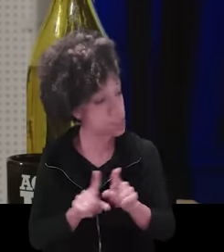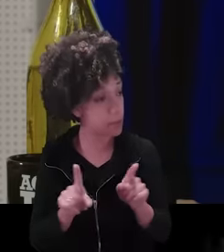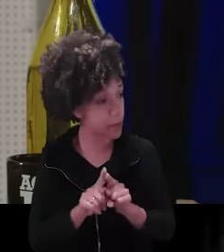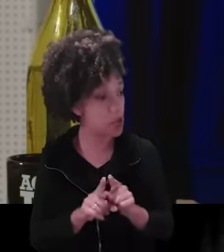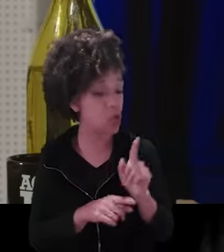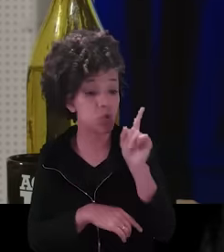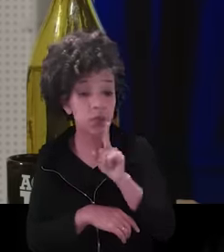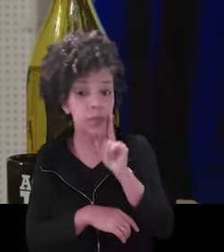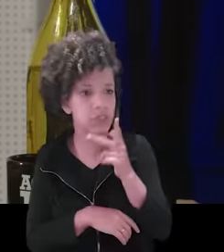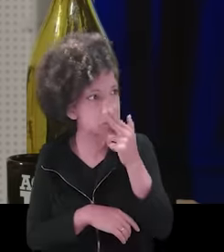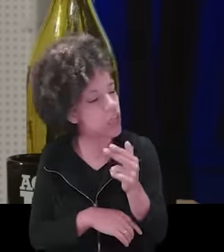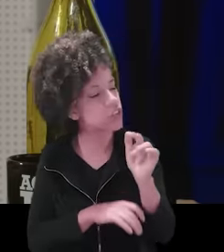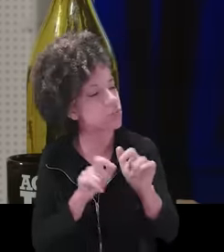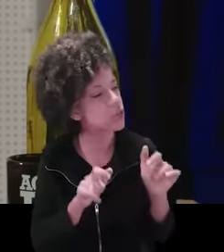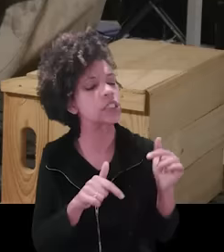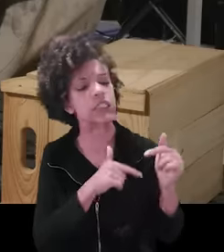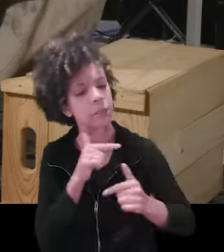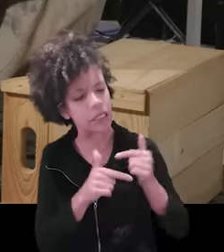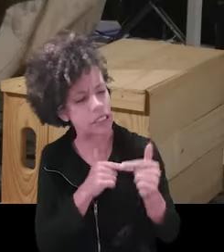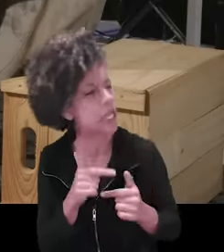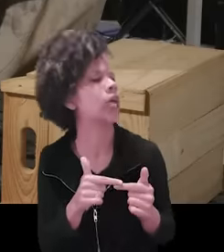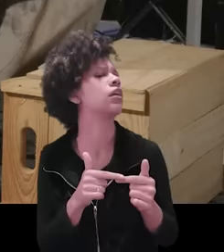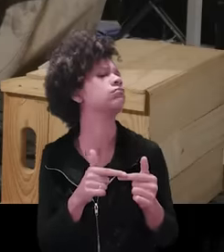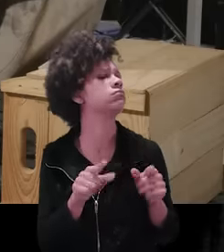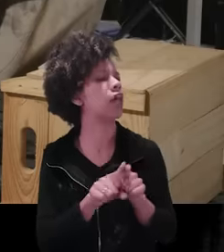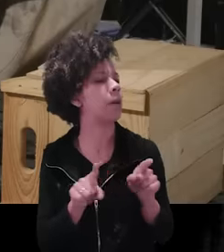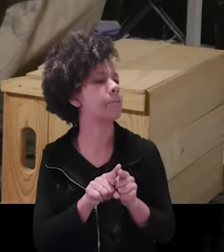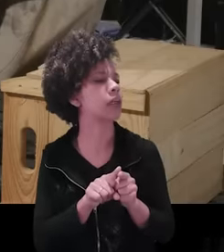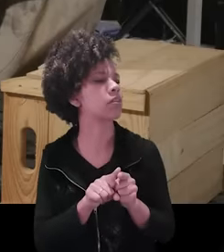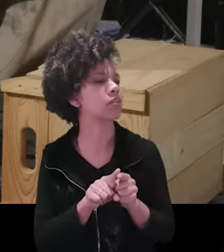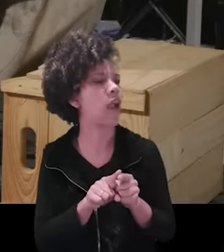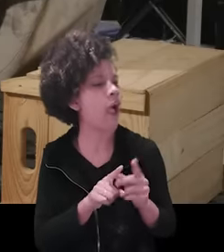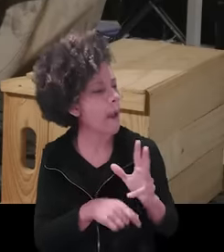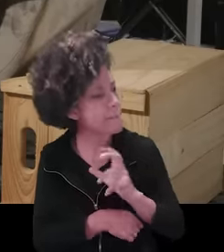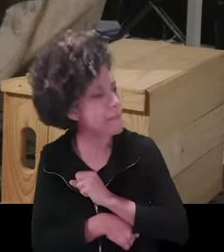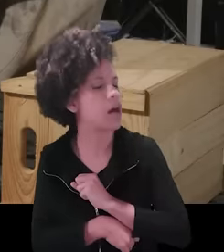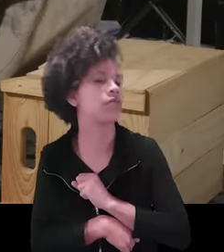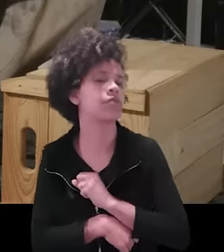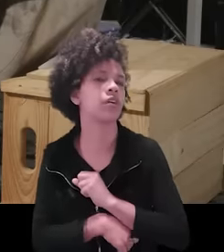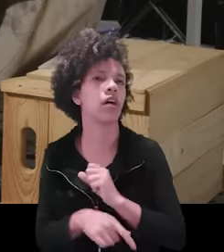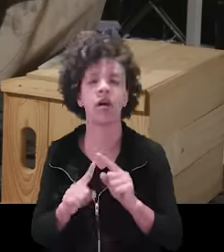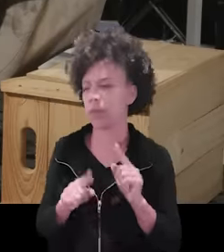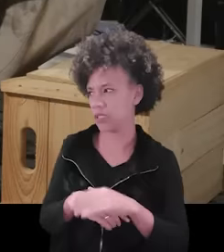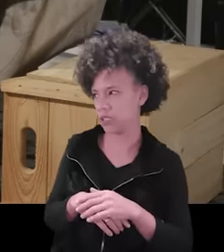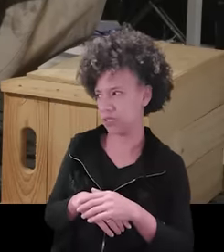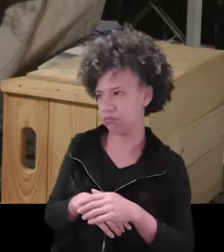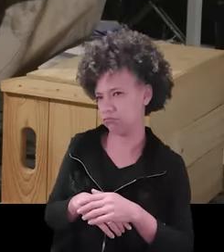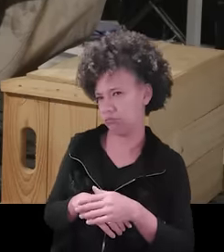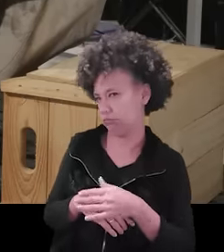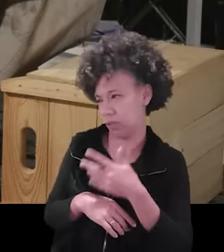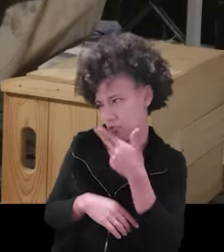mais tem os americanos que acha a gente um povo trabalhador um povo assim super amável a gente deixa